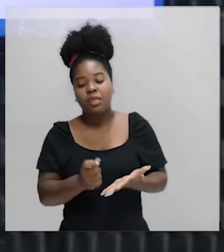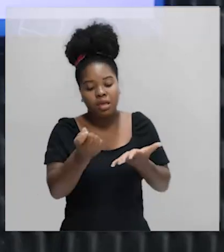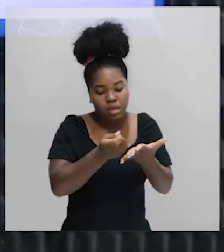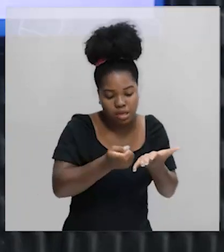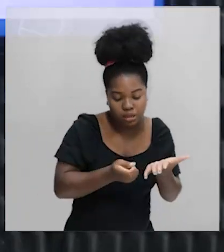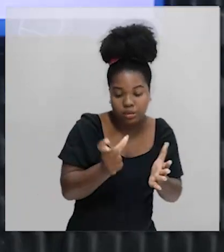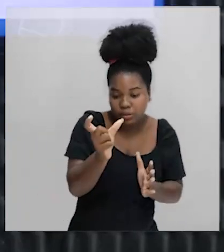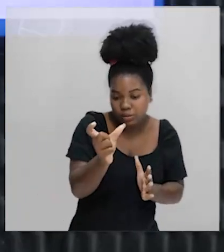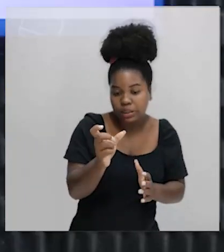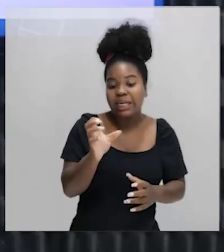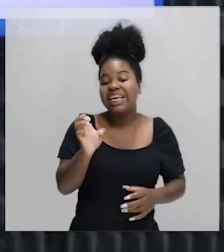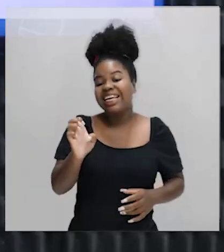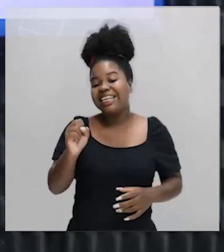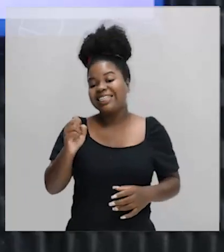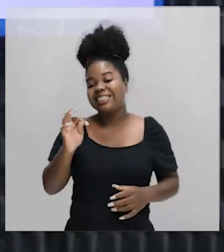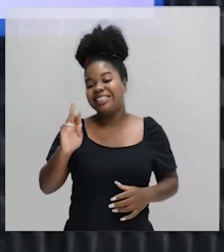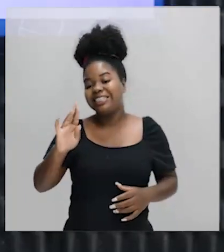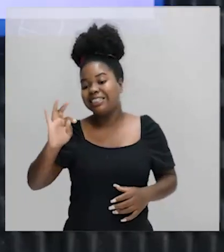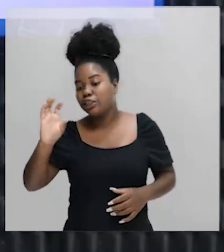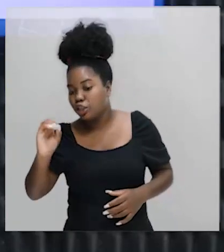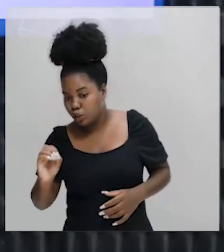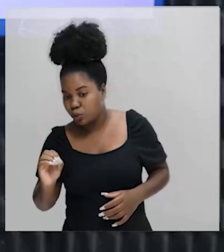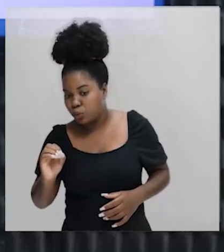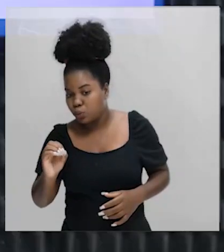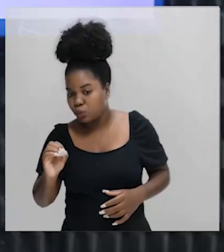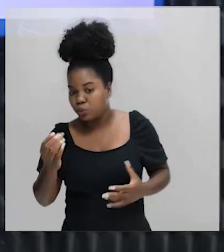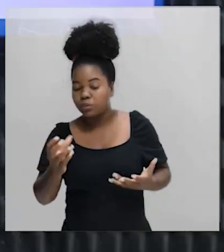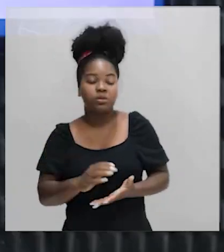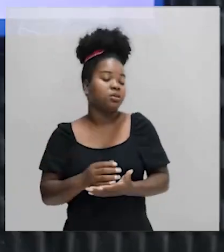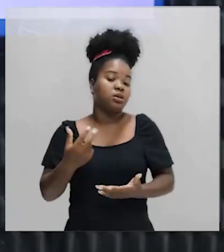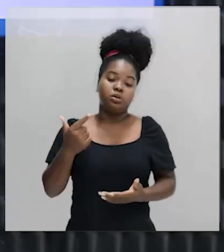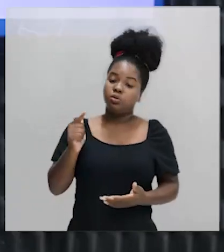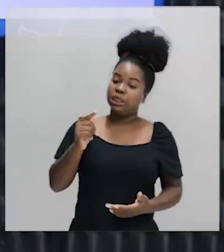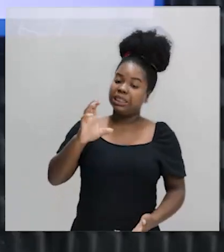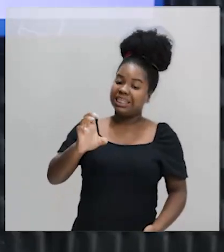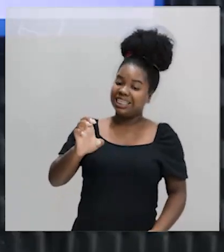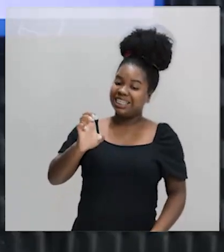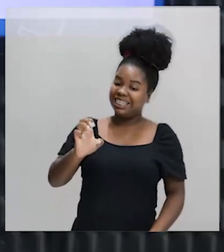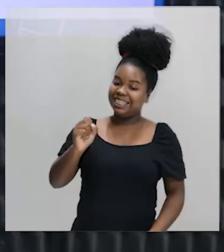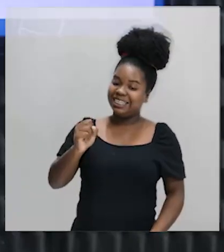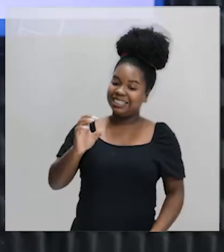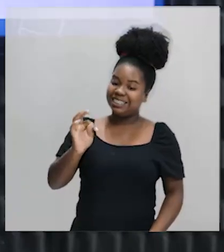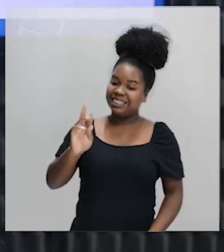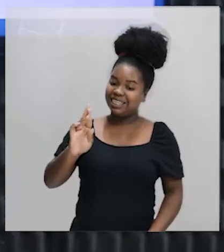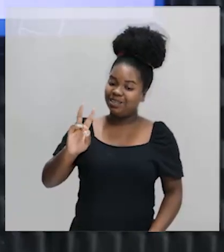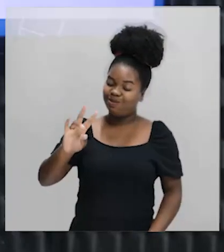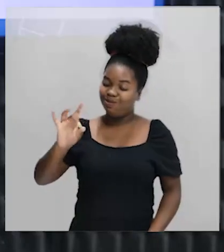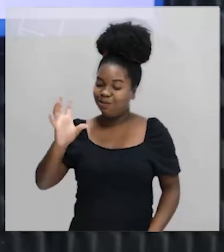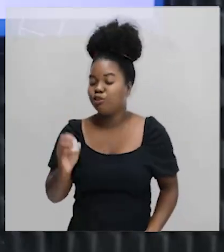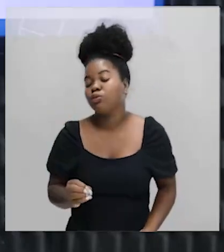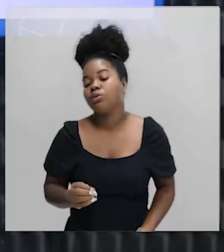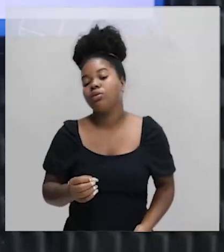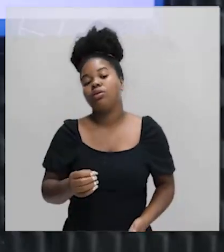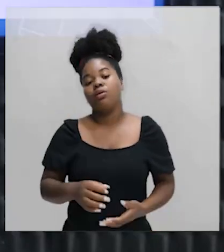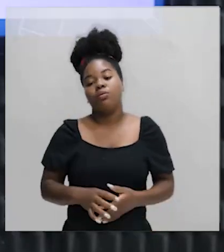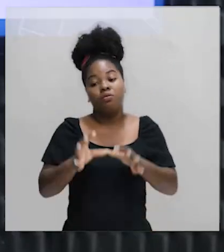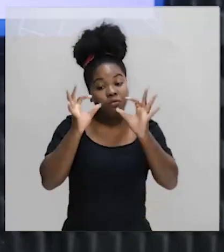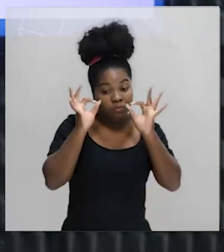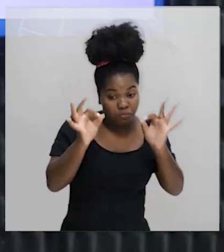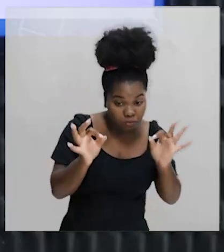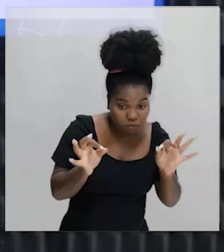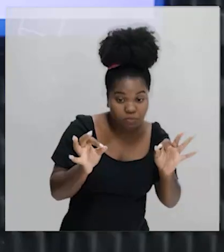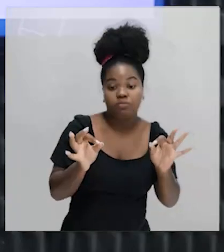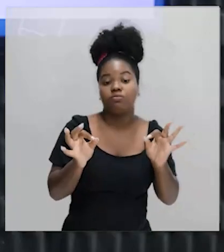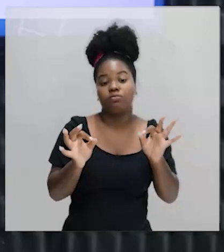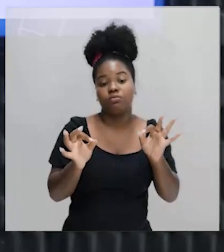escrever, escrito, eu não tenho escrevido, né? Então, muita atenção em relação ao que é e o que não